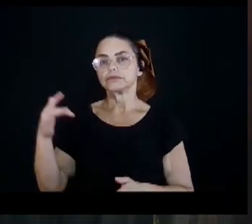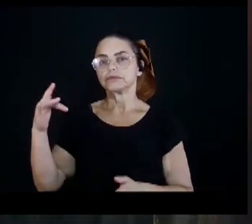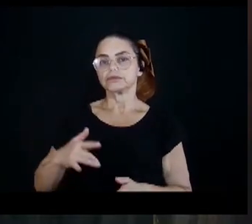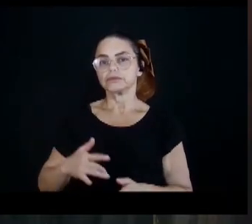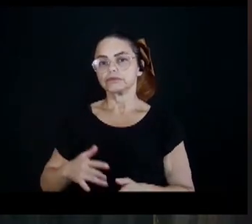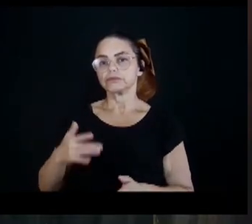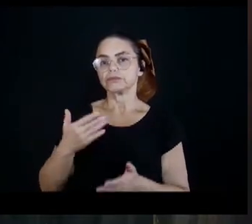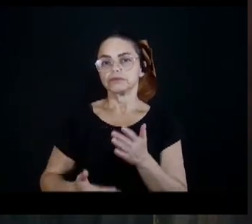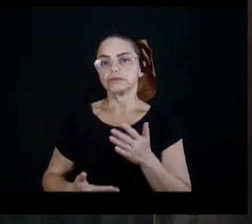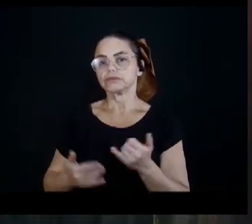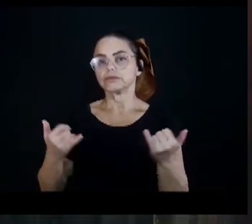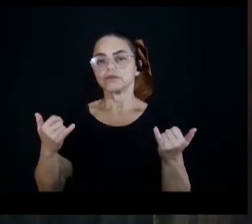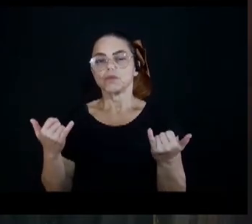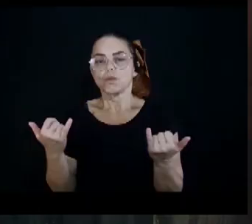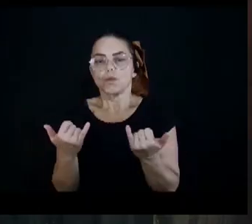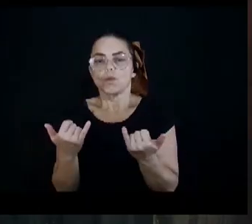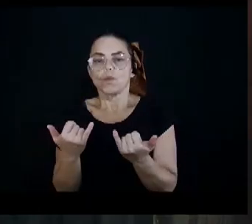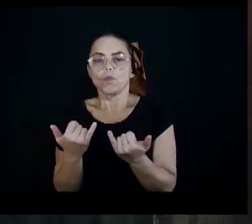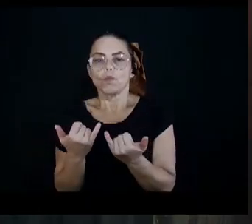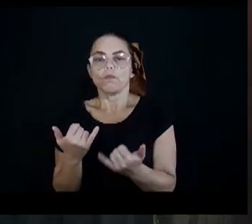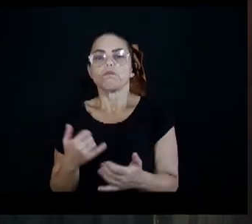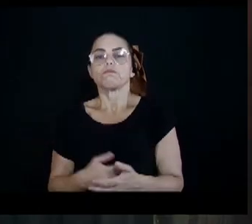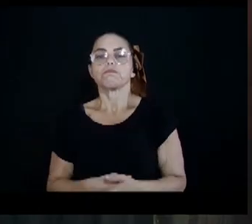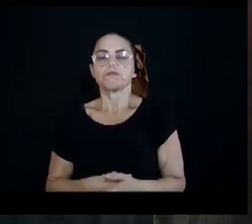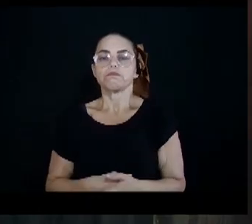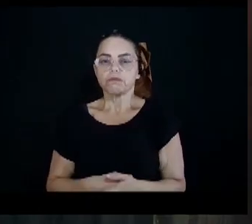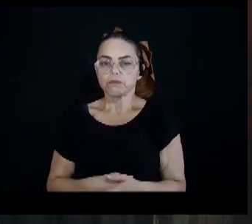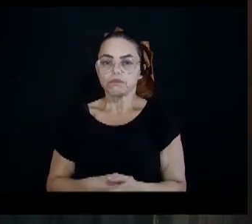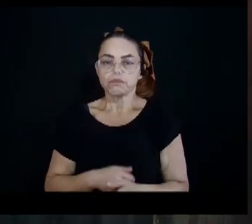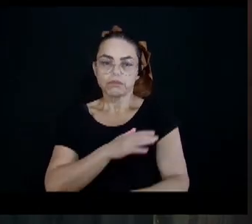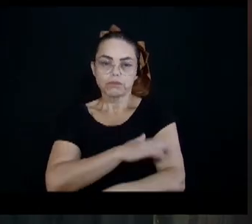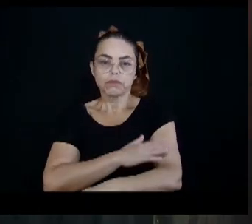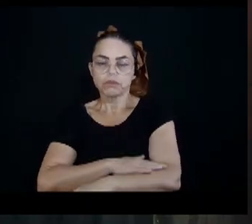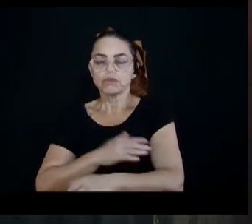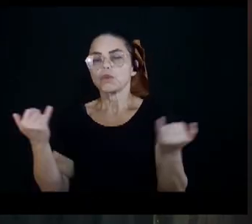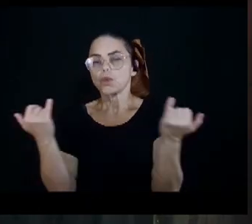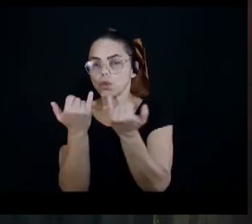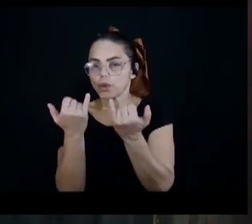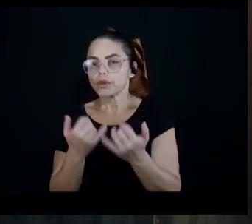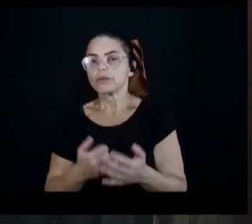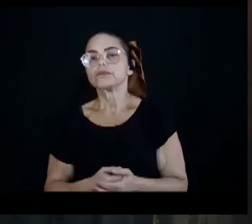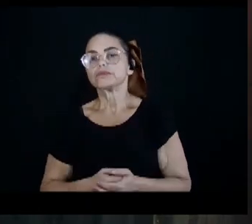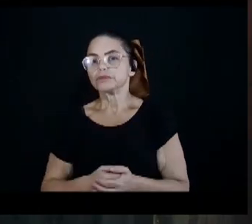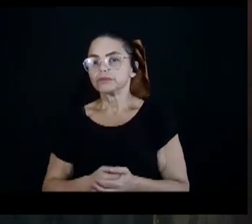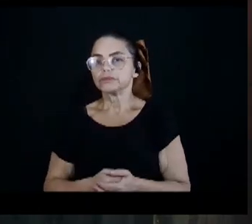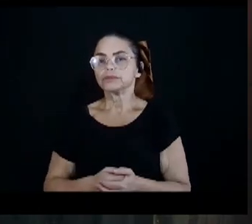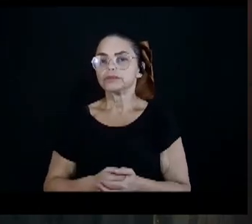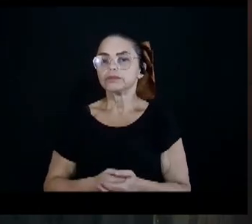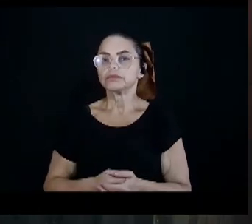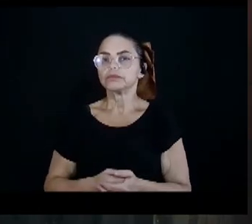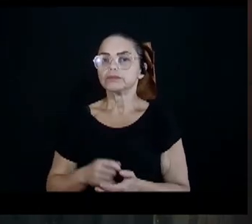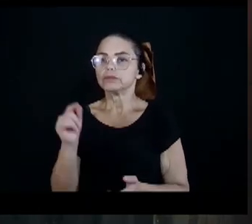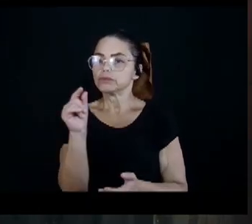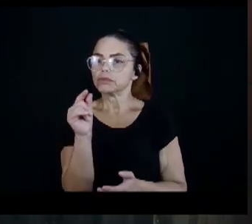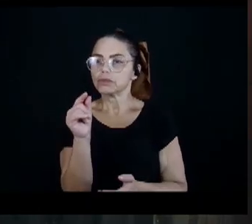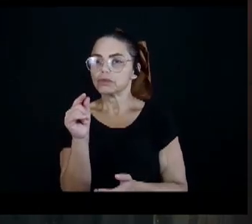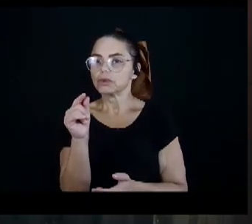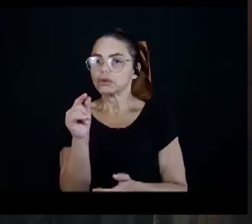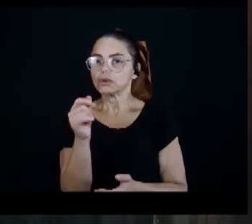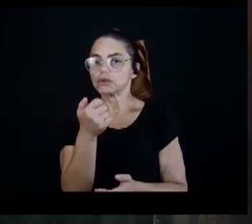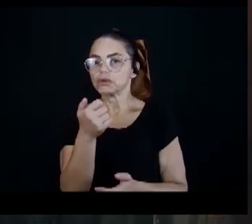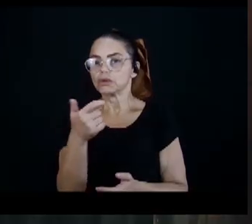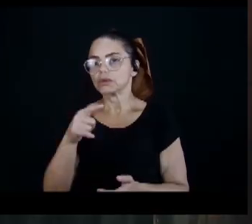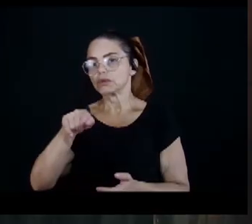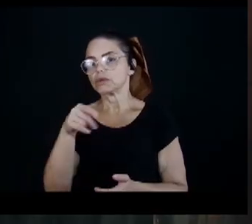gordura, enfim, de peso mesmo, né? Com dosagens baixas, 2,5, 5,